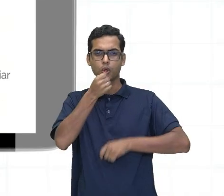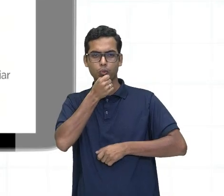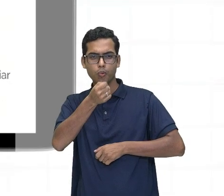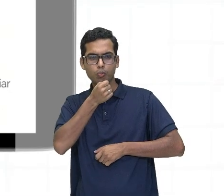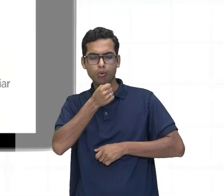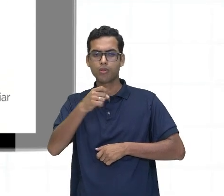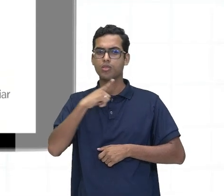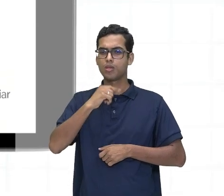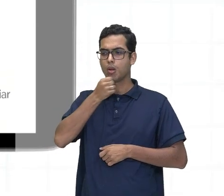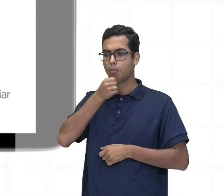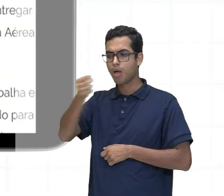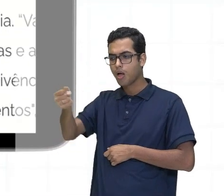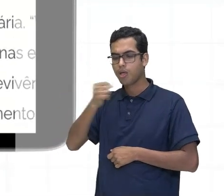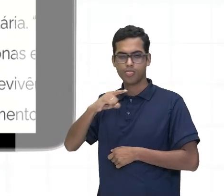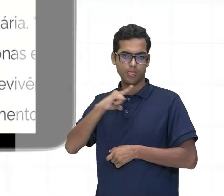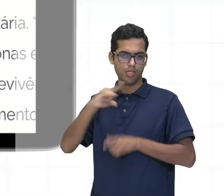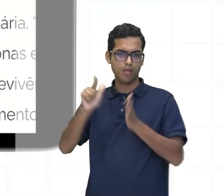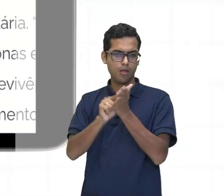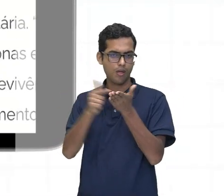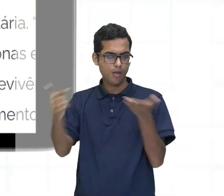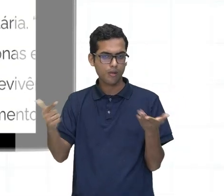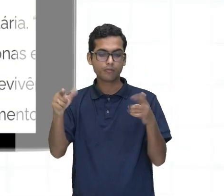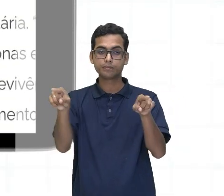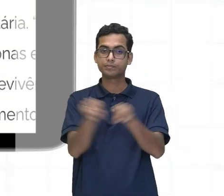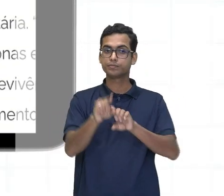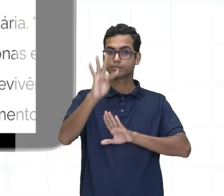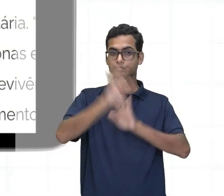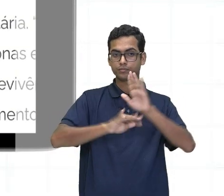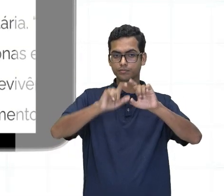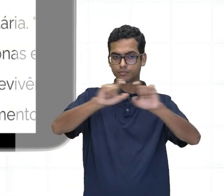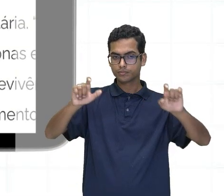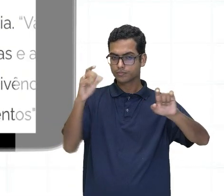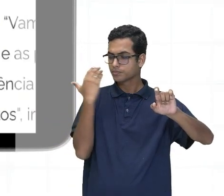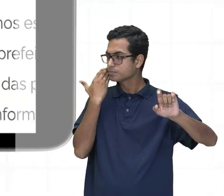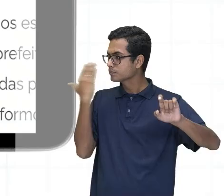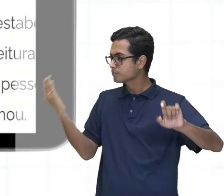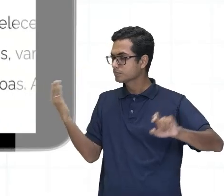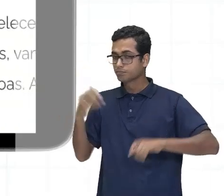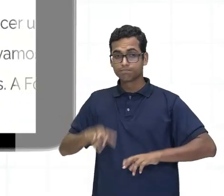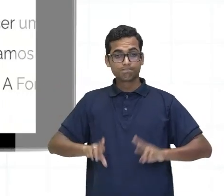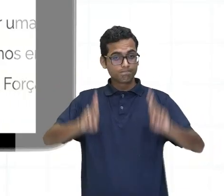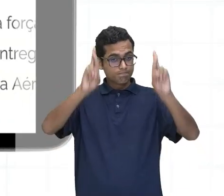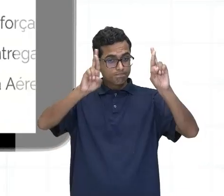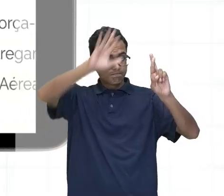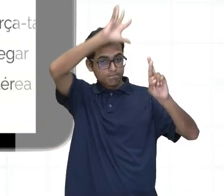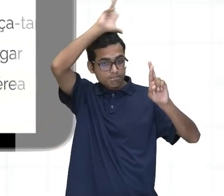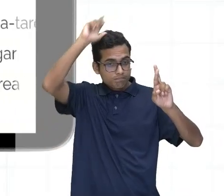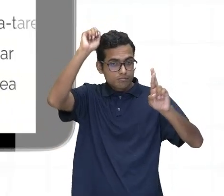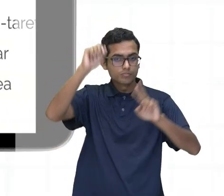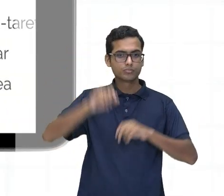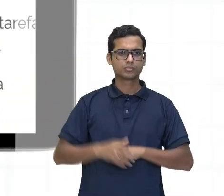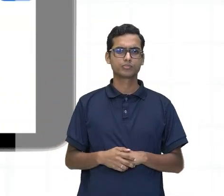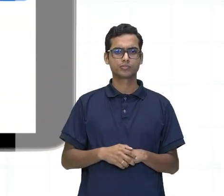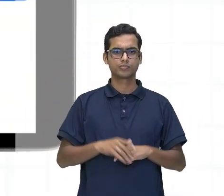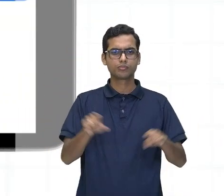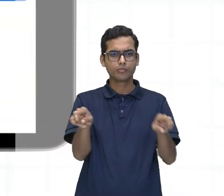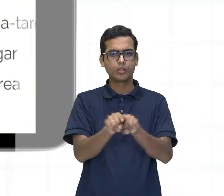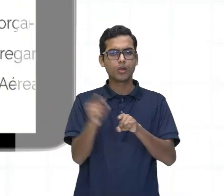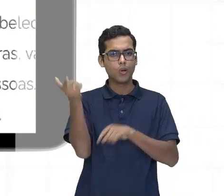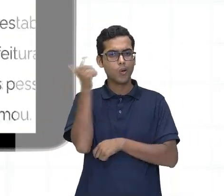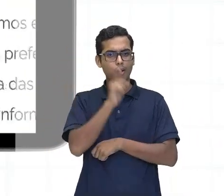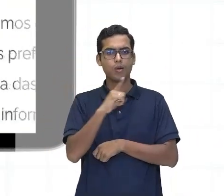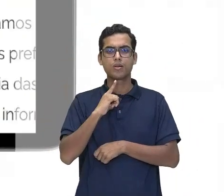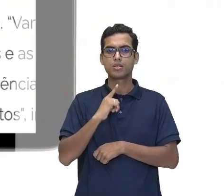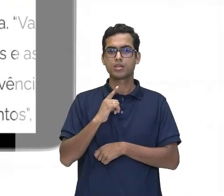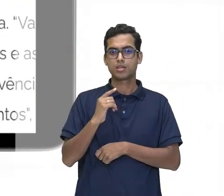Ó, nesse trecho aqui, ó, a expectativa do Amazonas é que a estiagem afete a distribuição de água e de alimentos, cerca